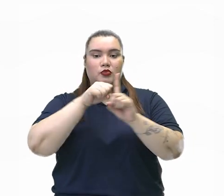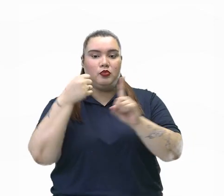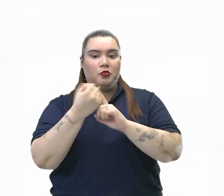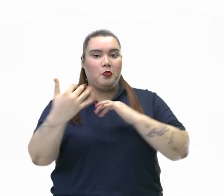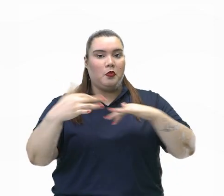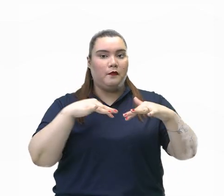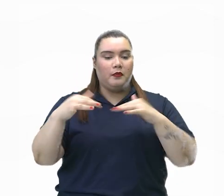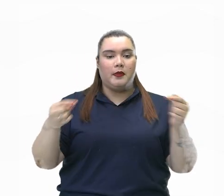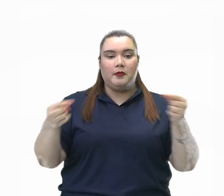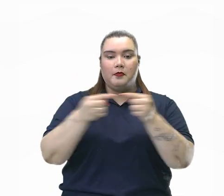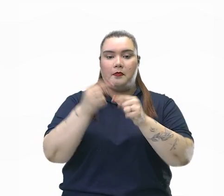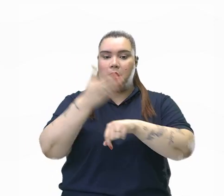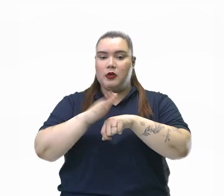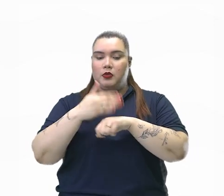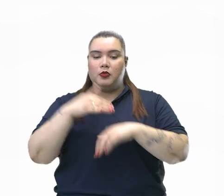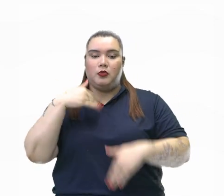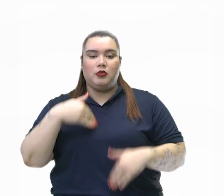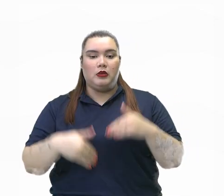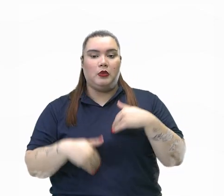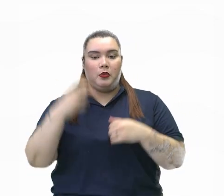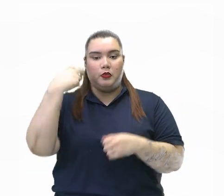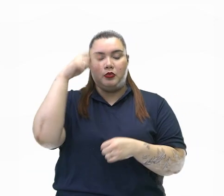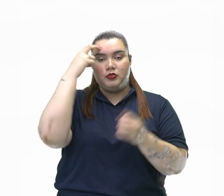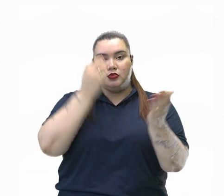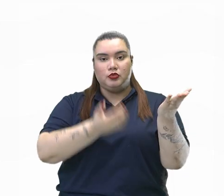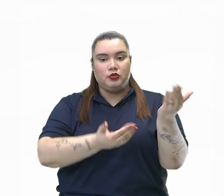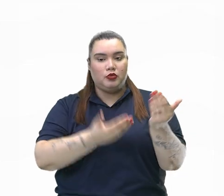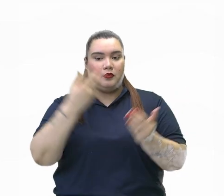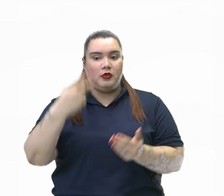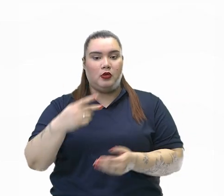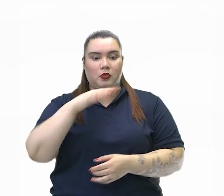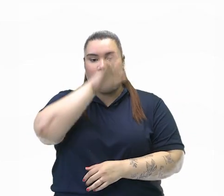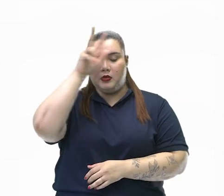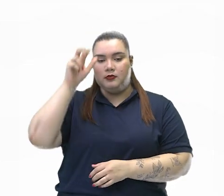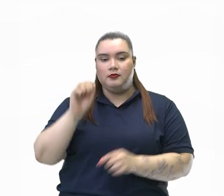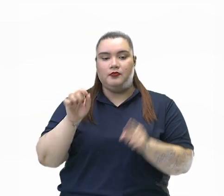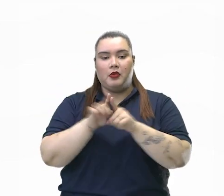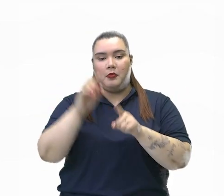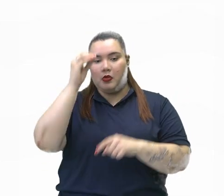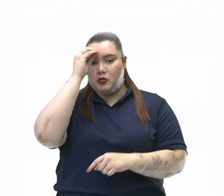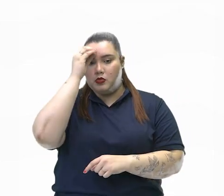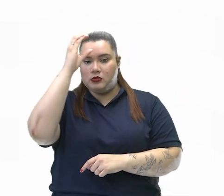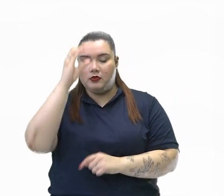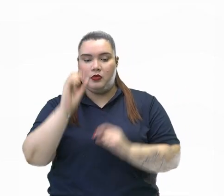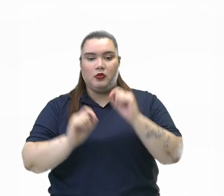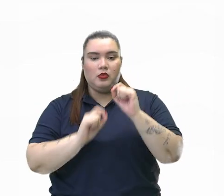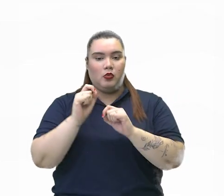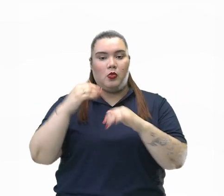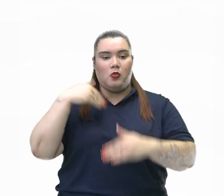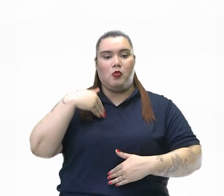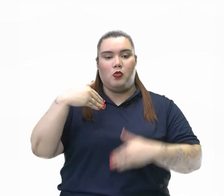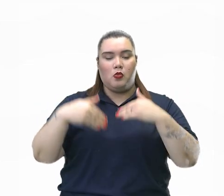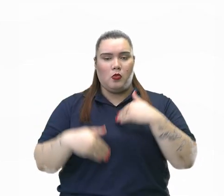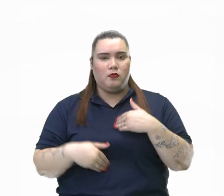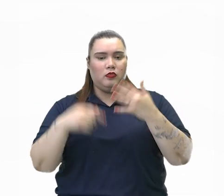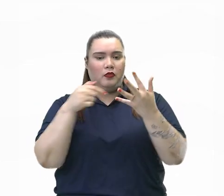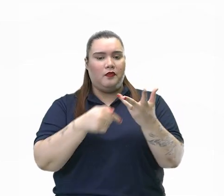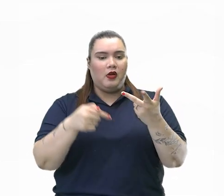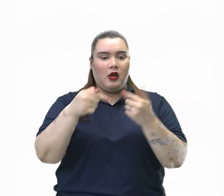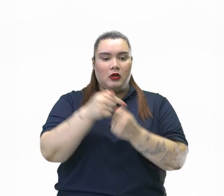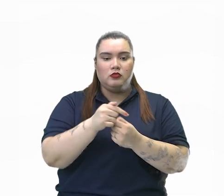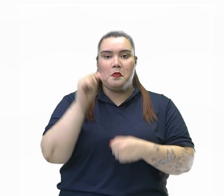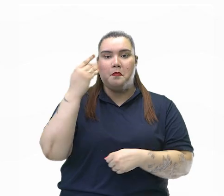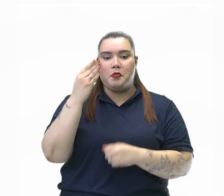dos movimentos e das práticas corporais da cultura da juventude amazonense. E aí, conhecimentos fisiológicos,